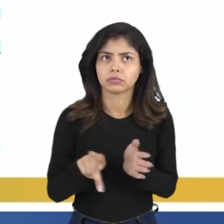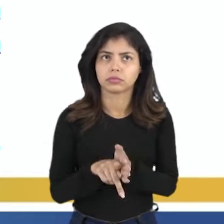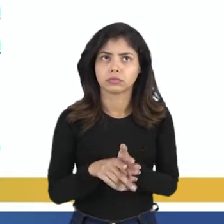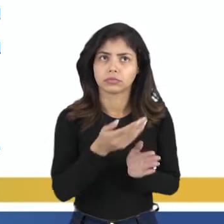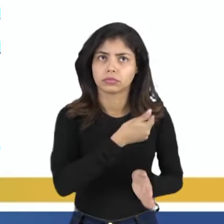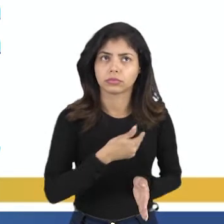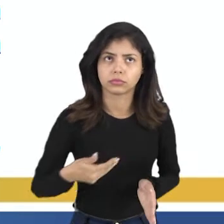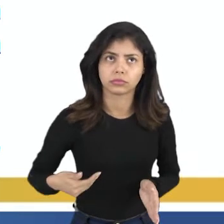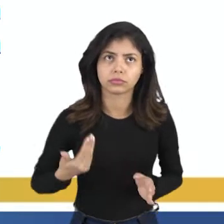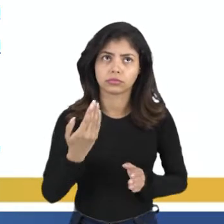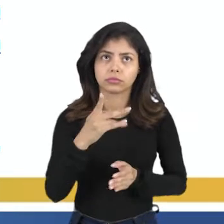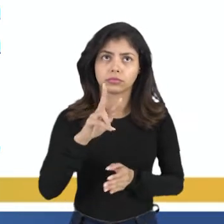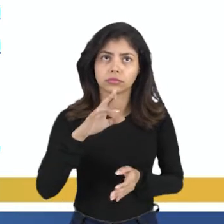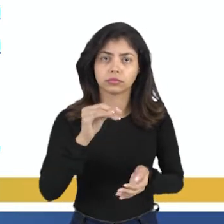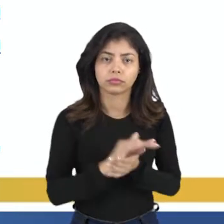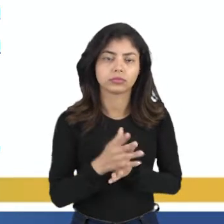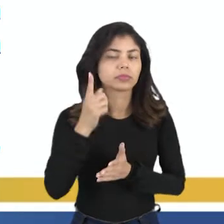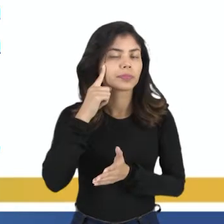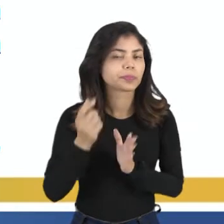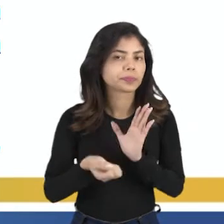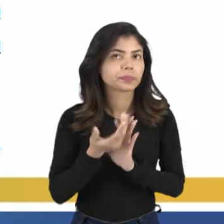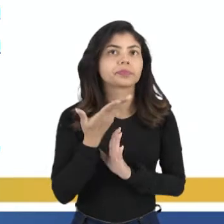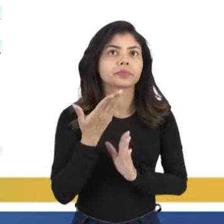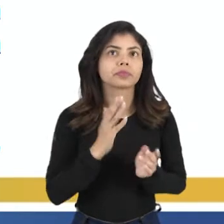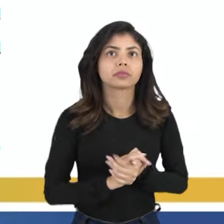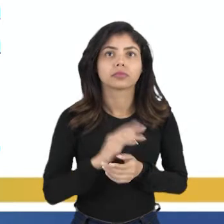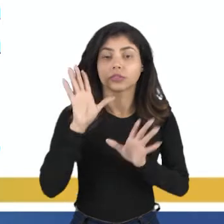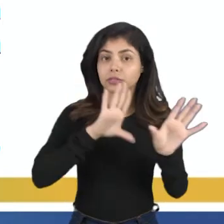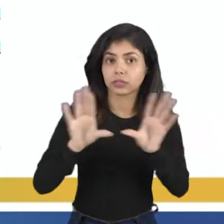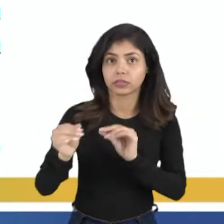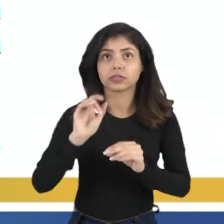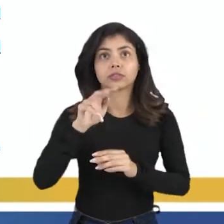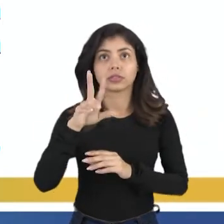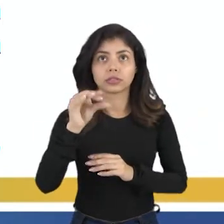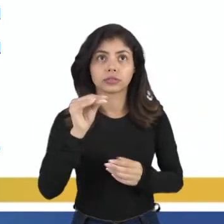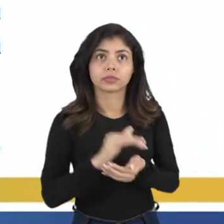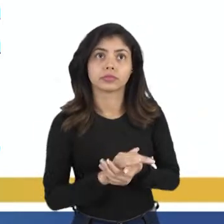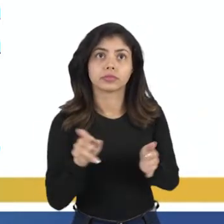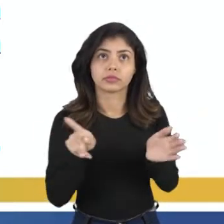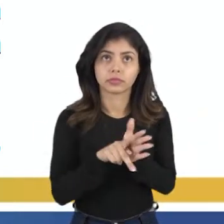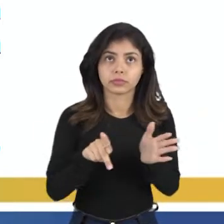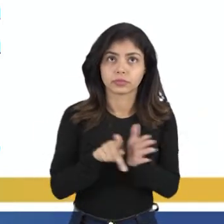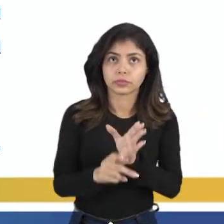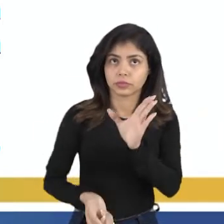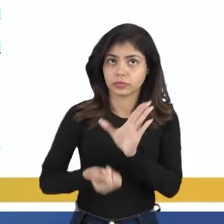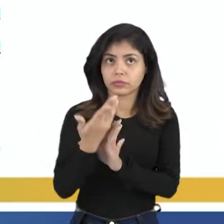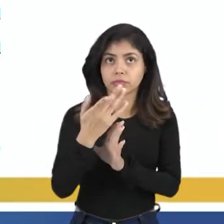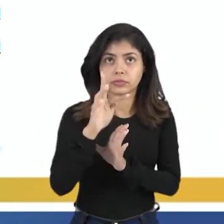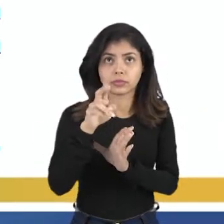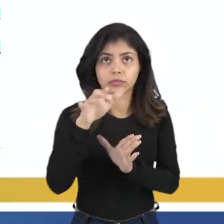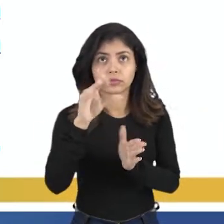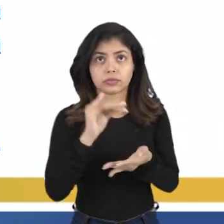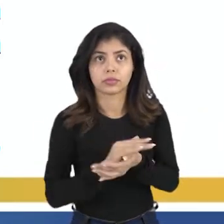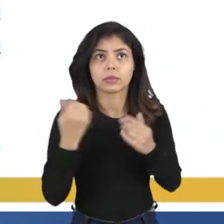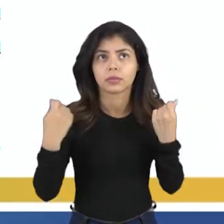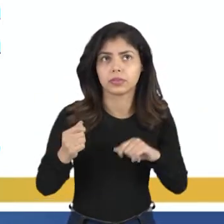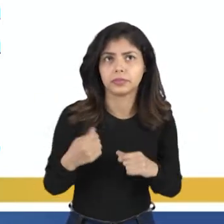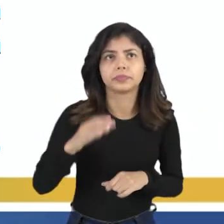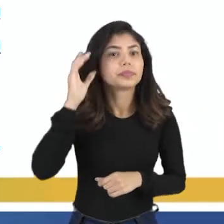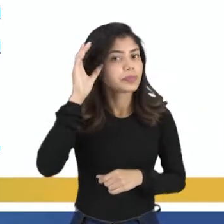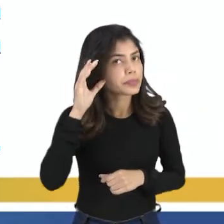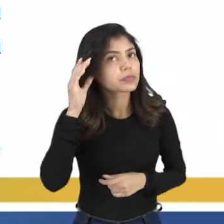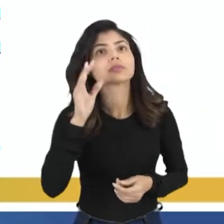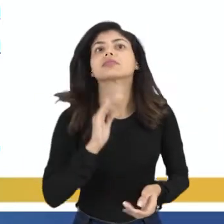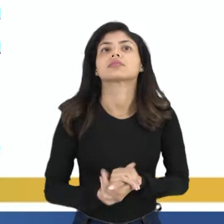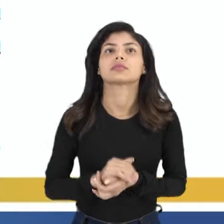na publicidade, a criatividade. Apesar de aclamada pelos departamentos de criação das agências, devemos